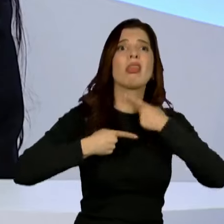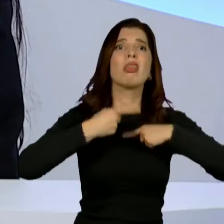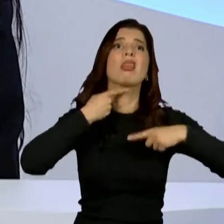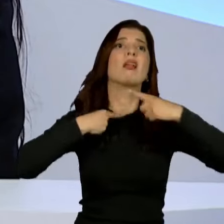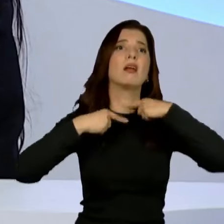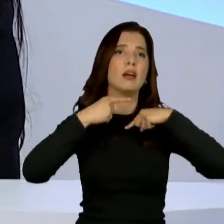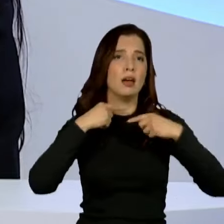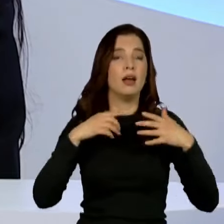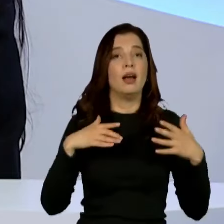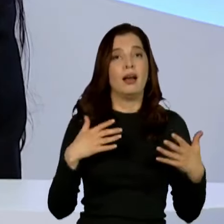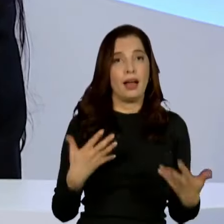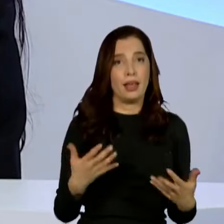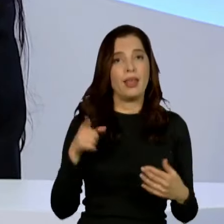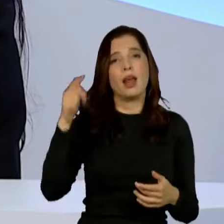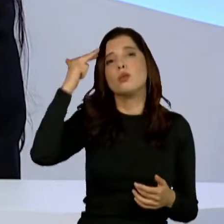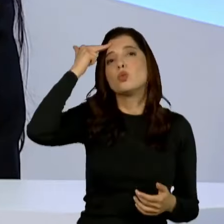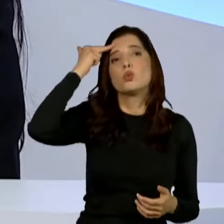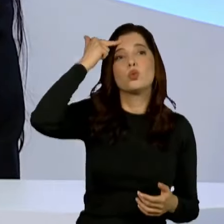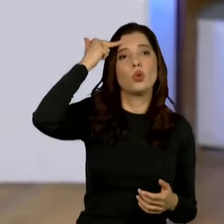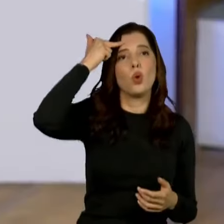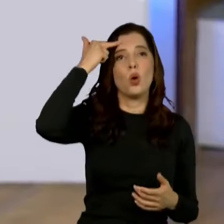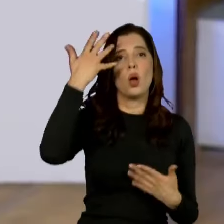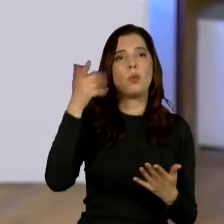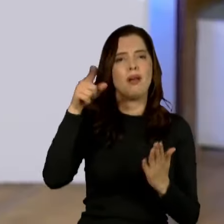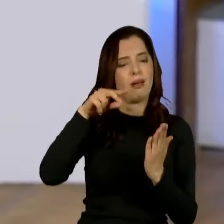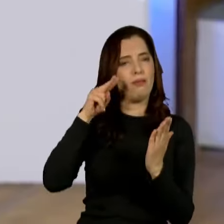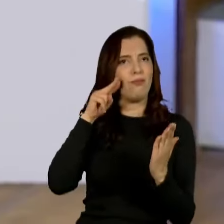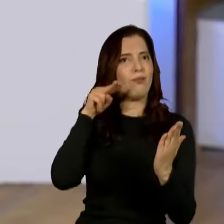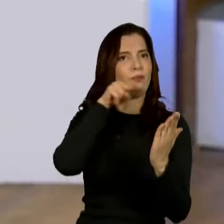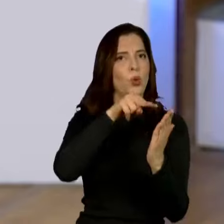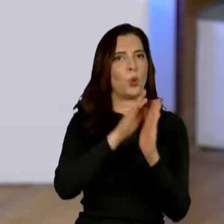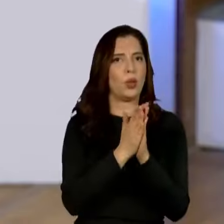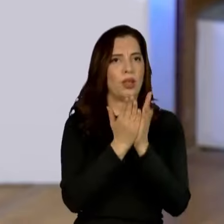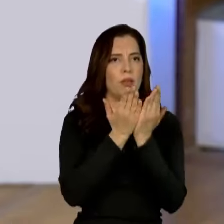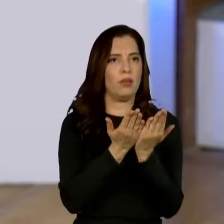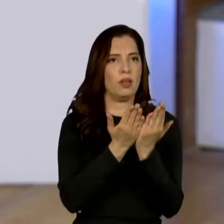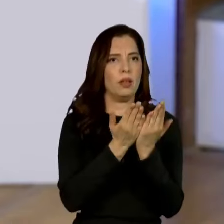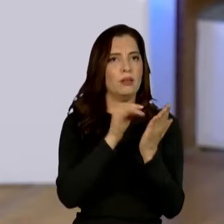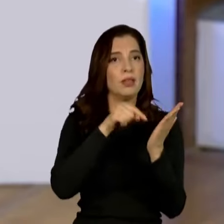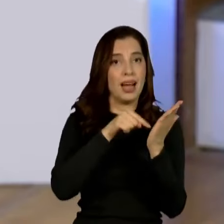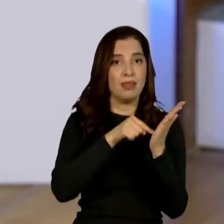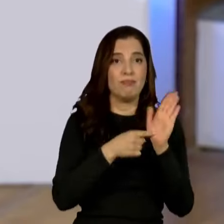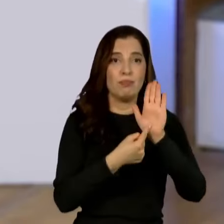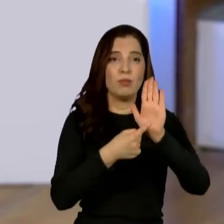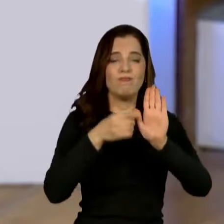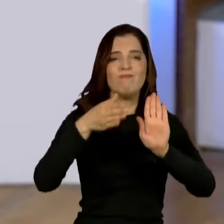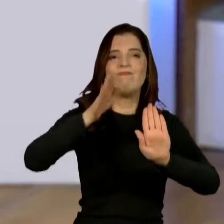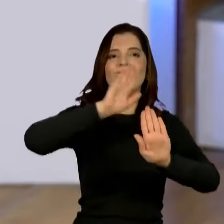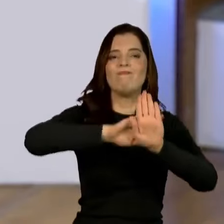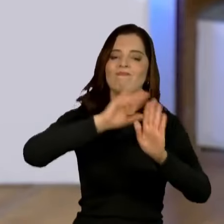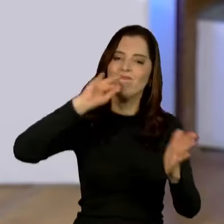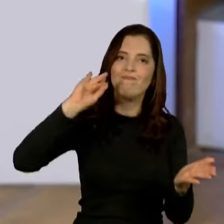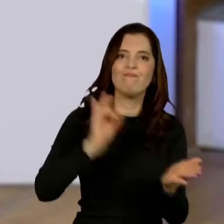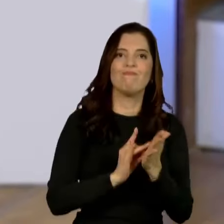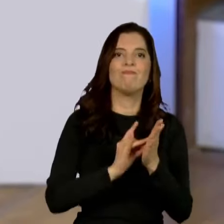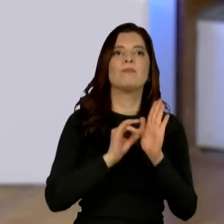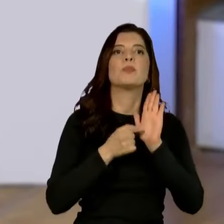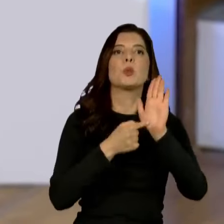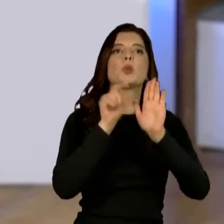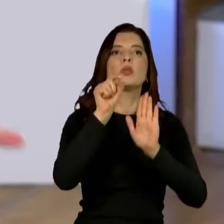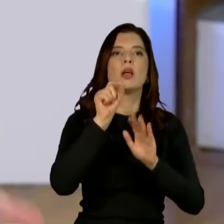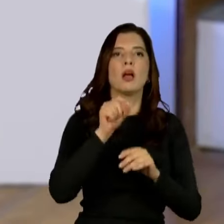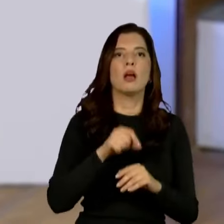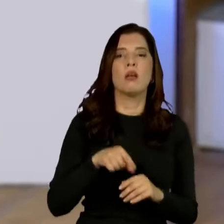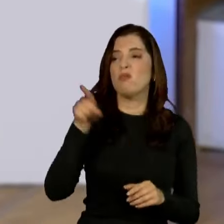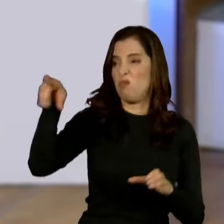que Mas, ao menos, ela me dizia, e Então, quando ela via um livro, o livro tinha um and livro. que ele